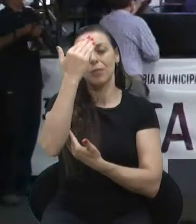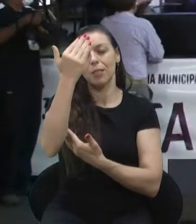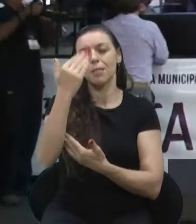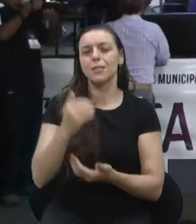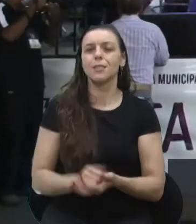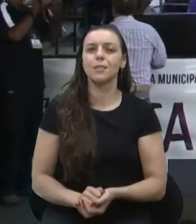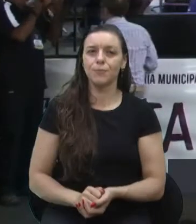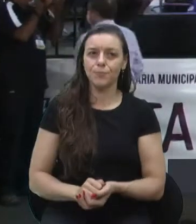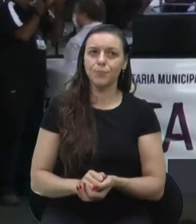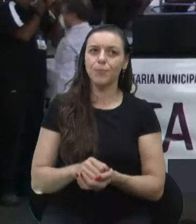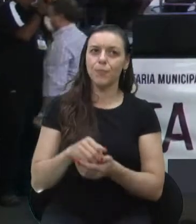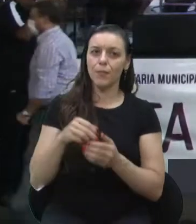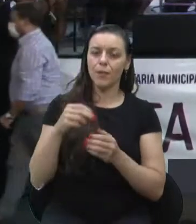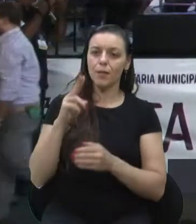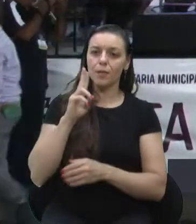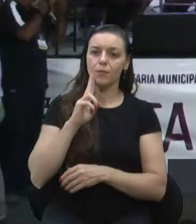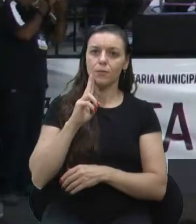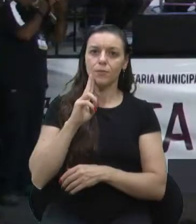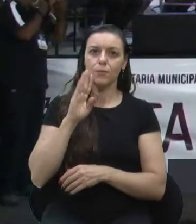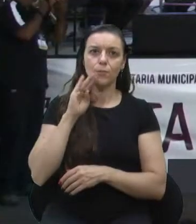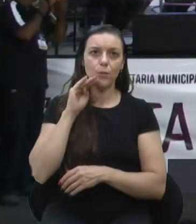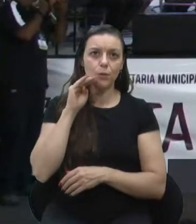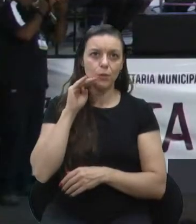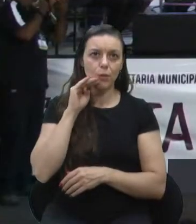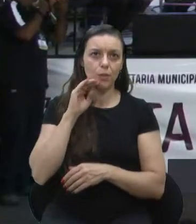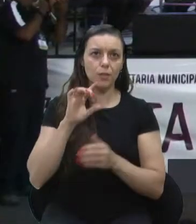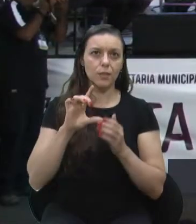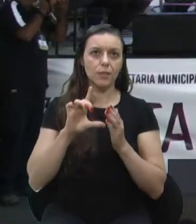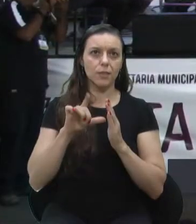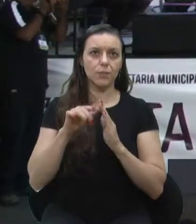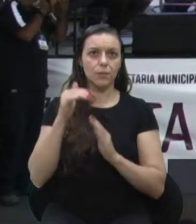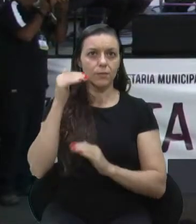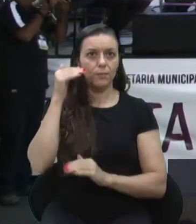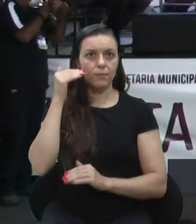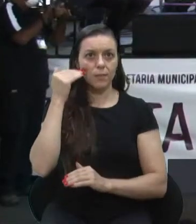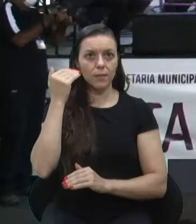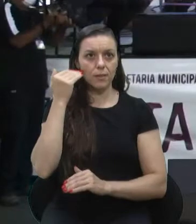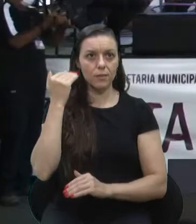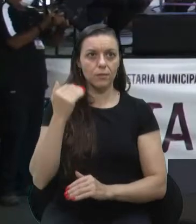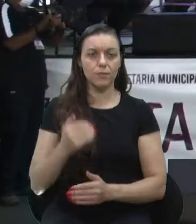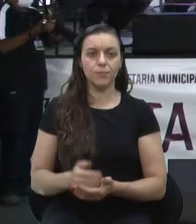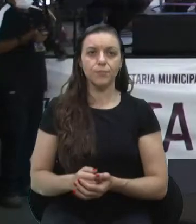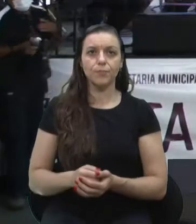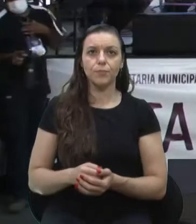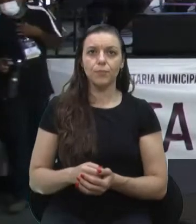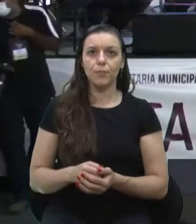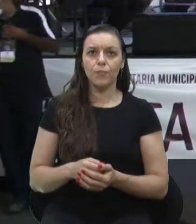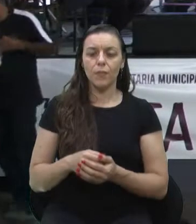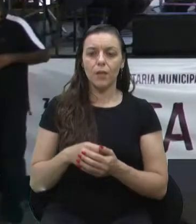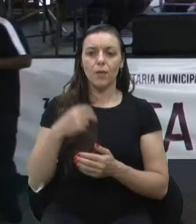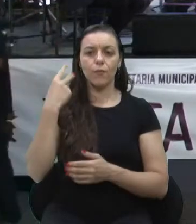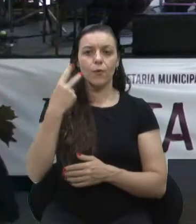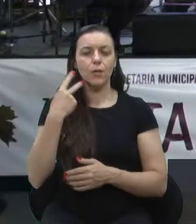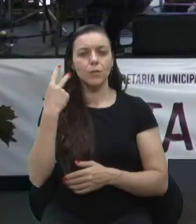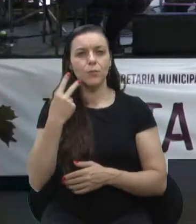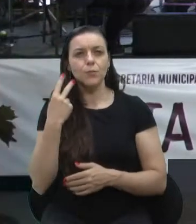vereadora Estela, vereador Bortola, em seguida Marisol, vereadora. Senhora presidente, senhoras e senhores